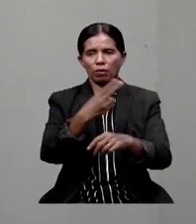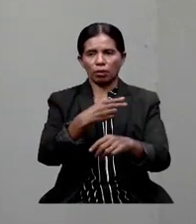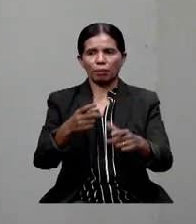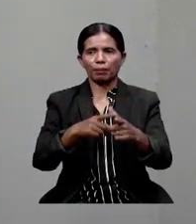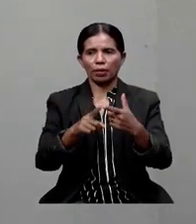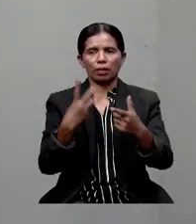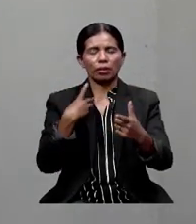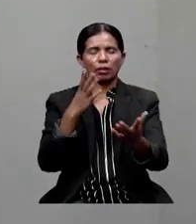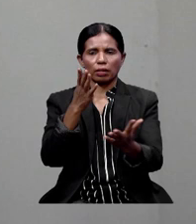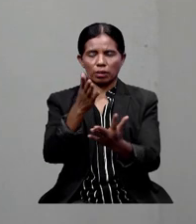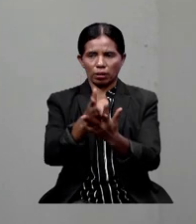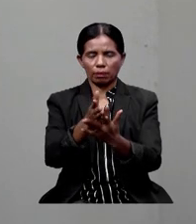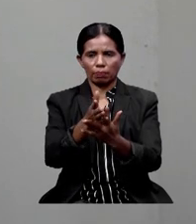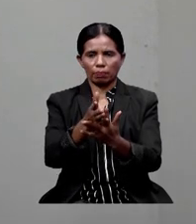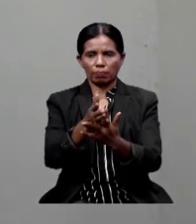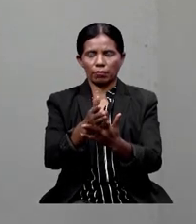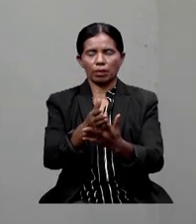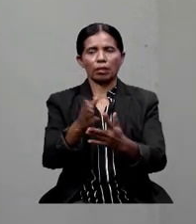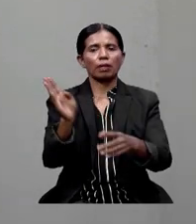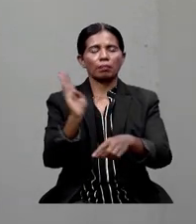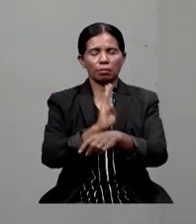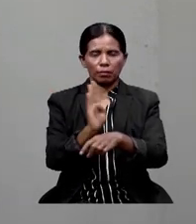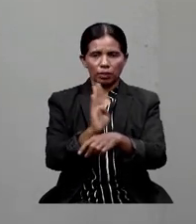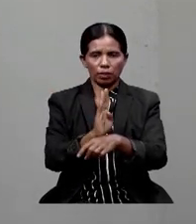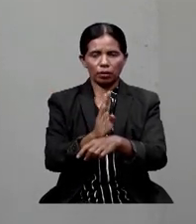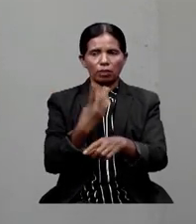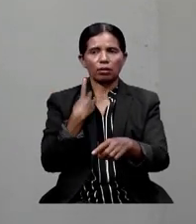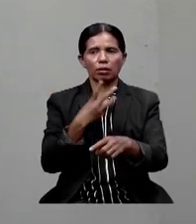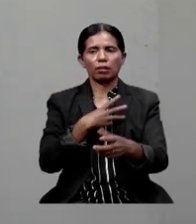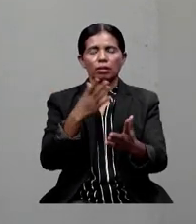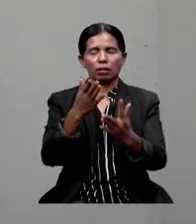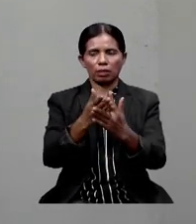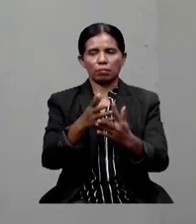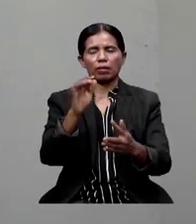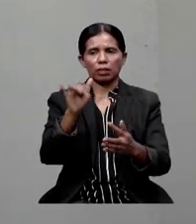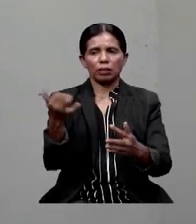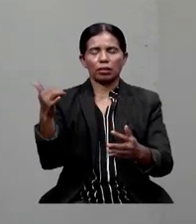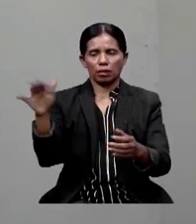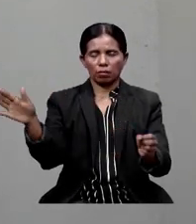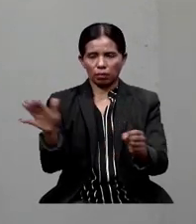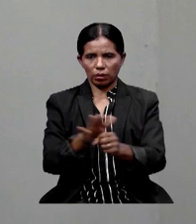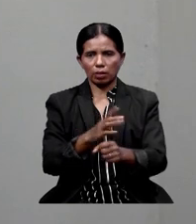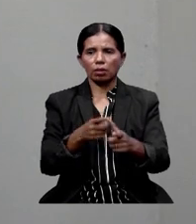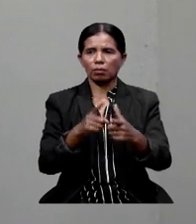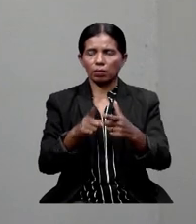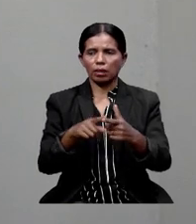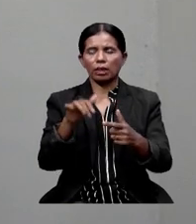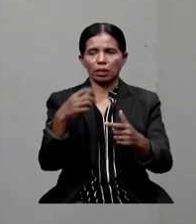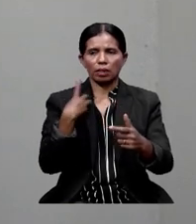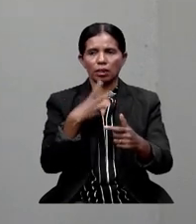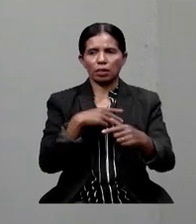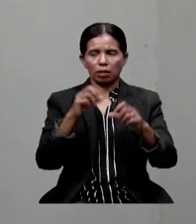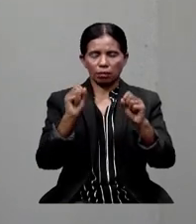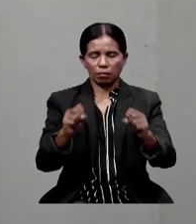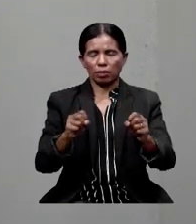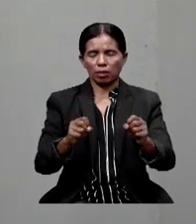ita tama ba negosiasaun tama ba akor sir na ba konkreta para depois quando ia assunto será assim para resolver em